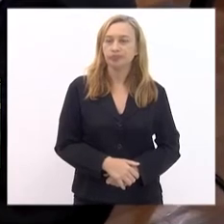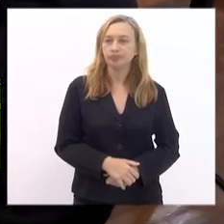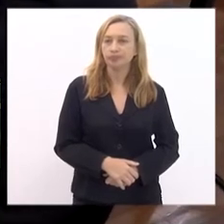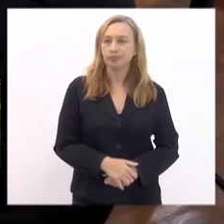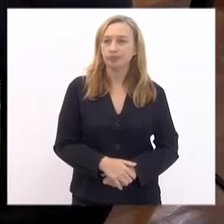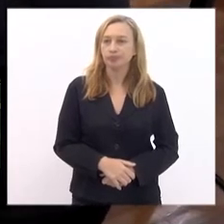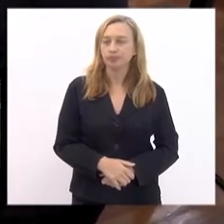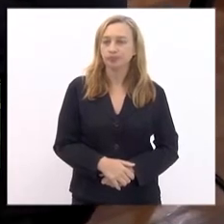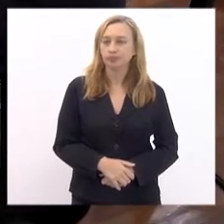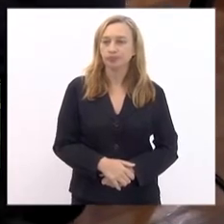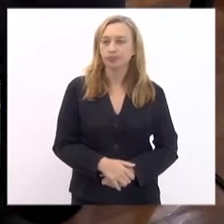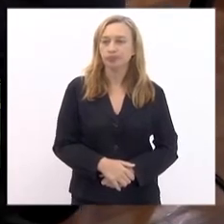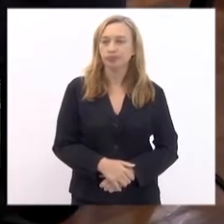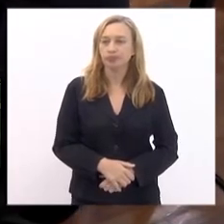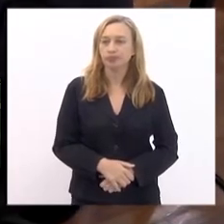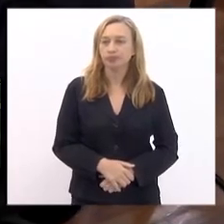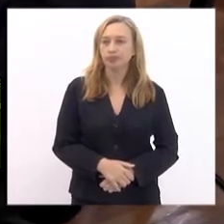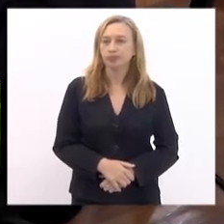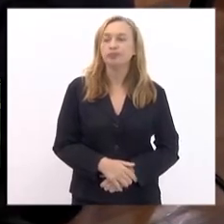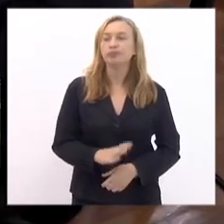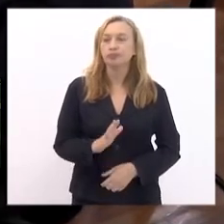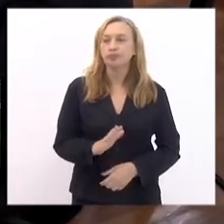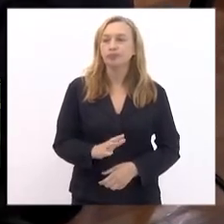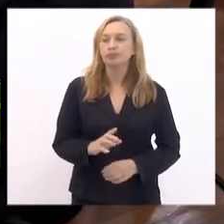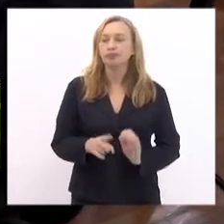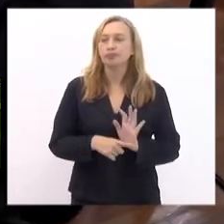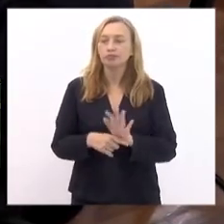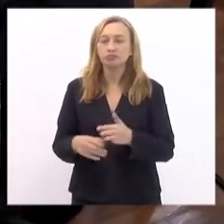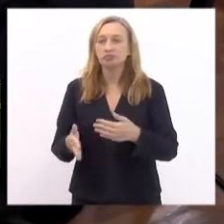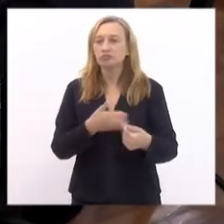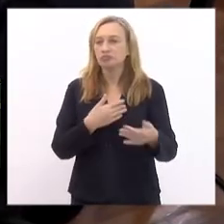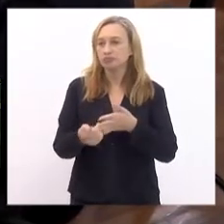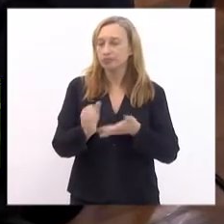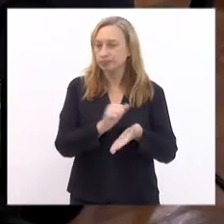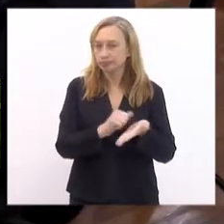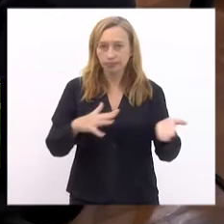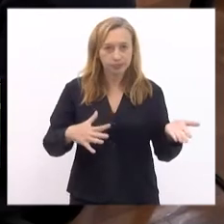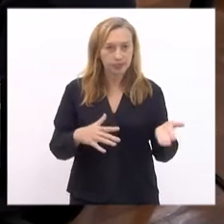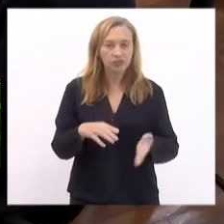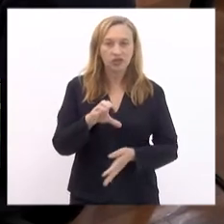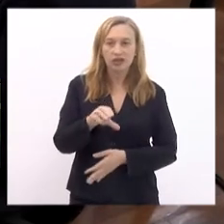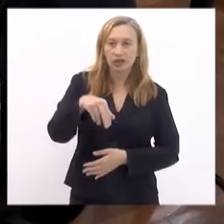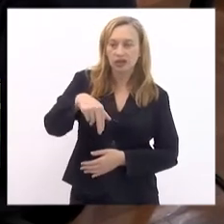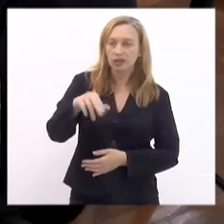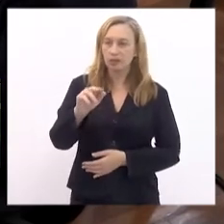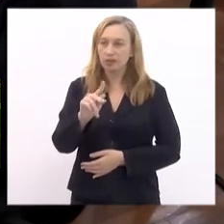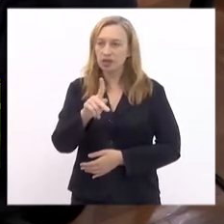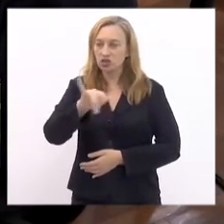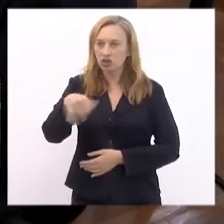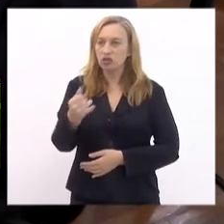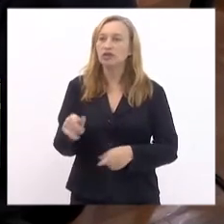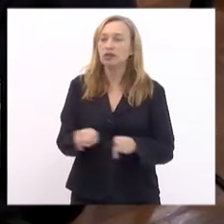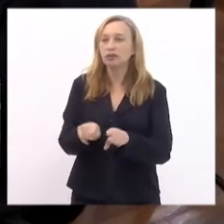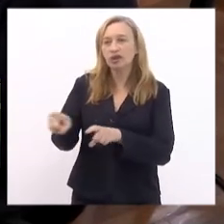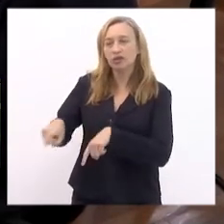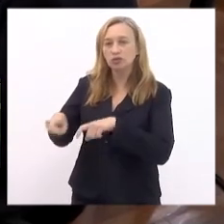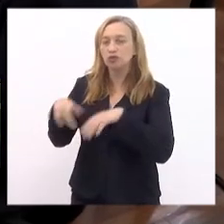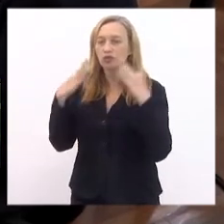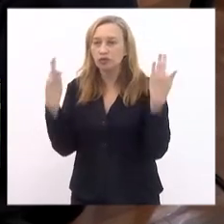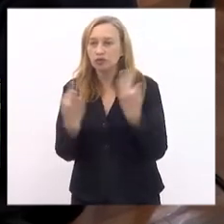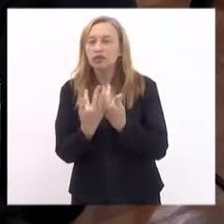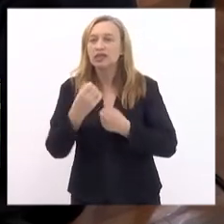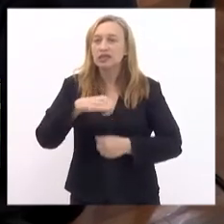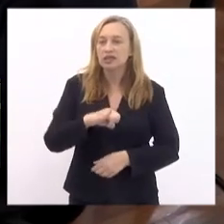crédito da AgeRio normais, elas atendem qualquer atividade com o CNPJ e para a agricultura familiar, se for